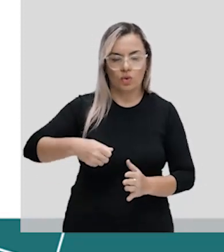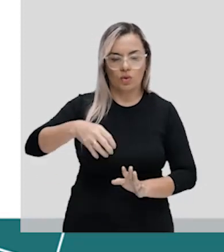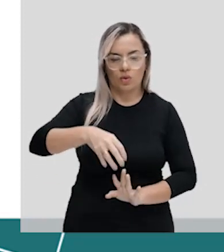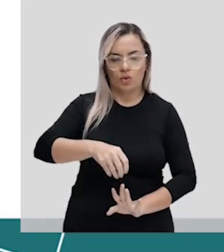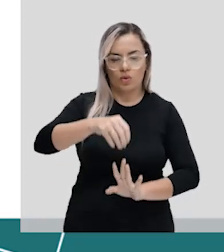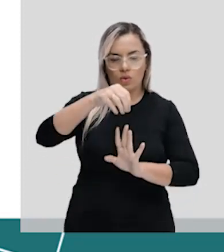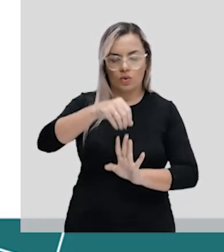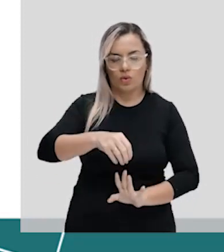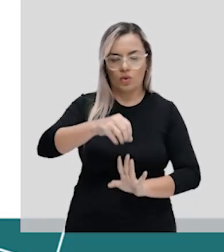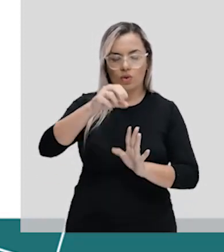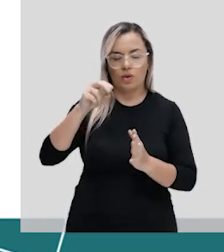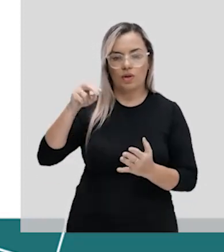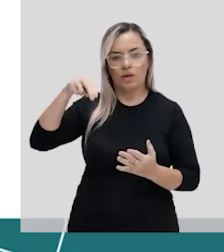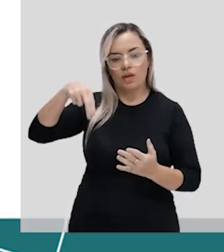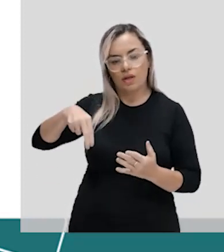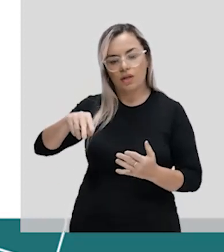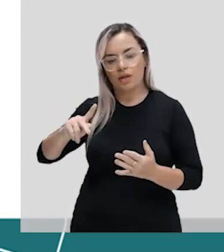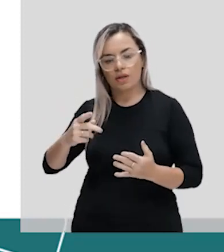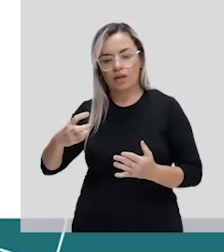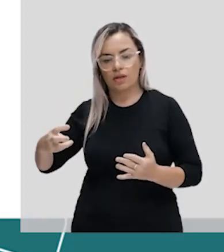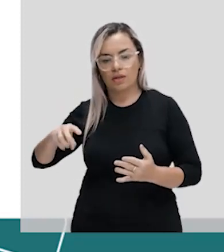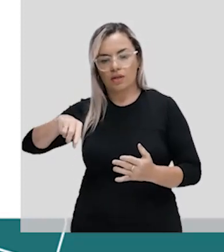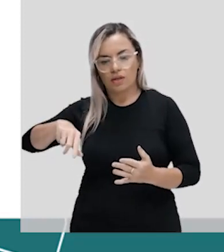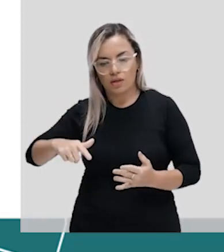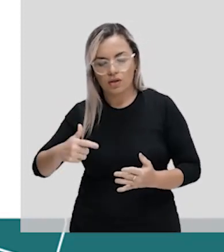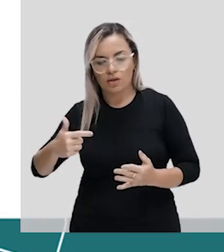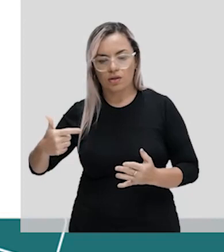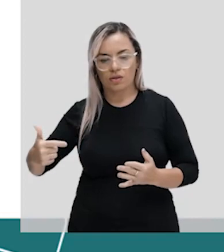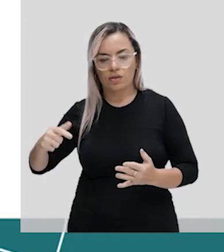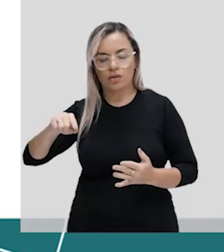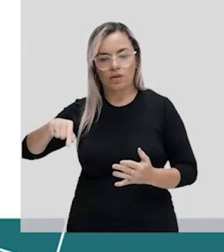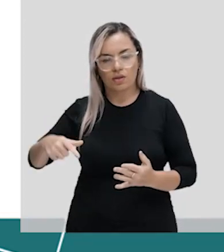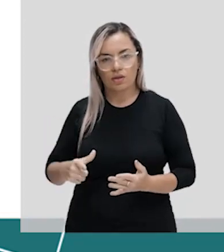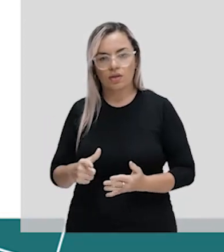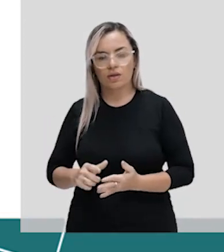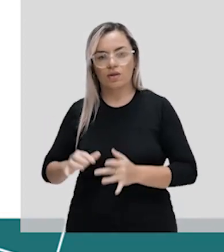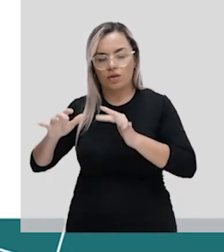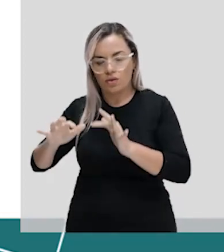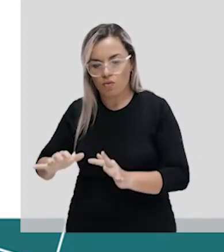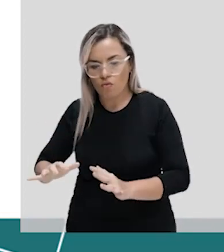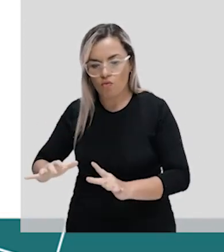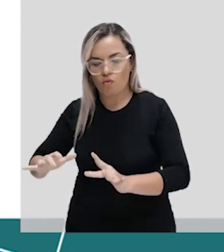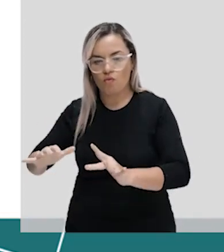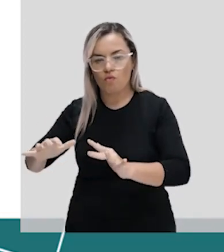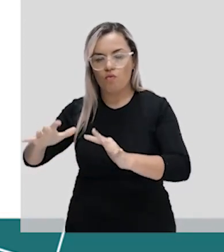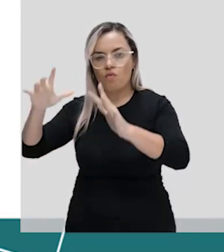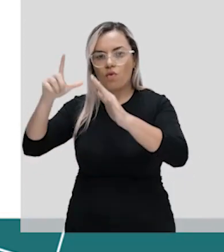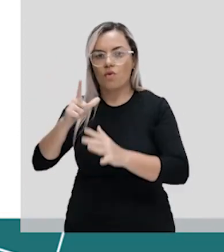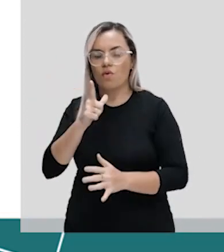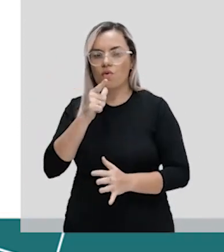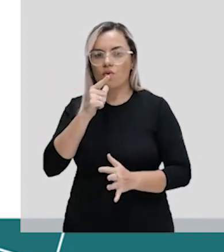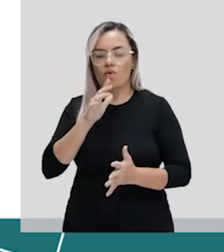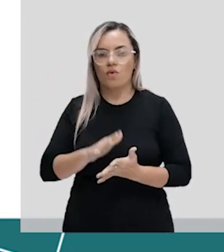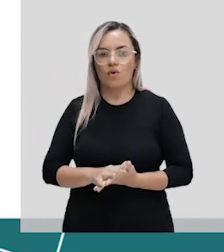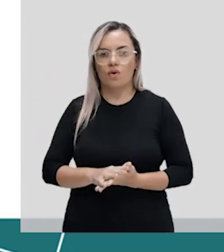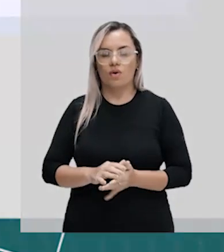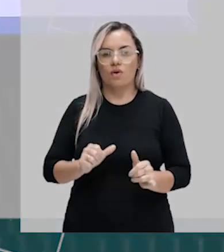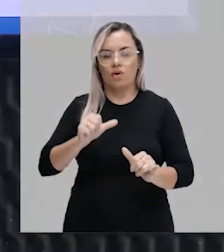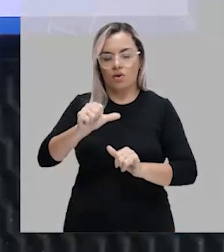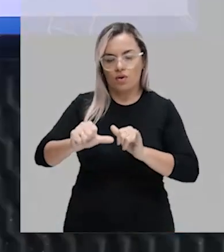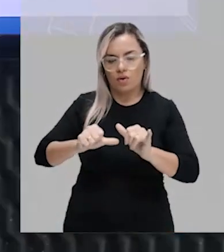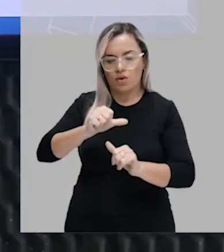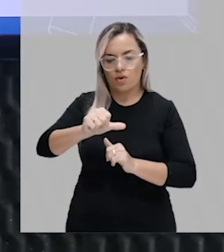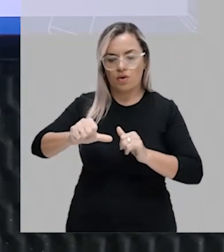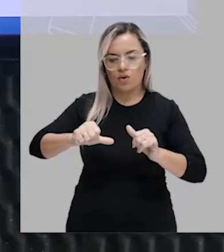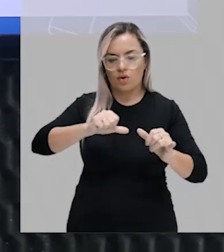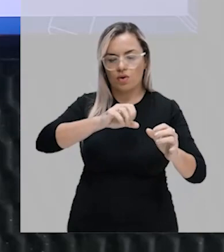hidrogênio e vapor d'água, tá? Esses componentes atmosféricos teriam sofrido reações entre